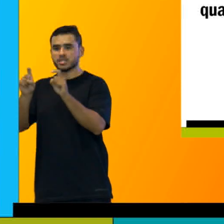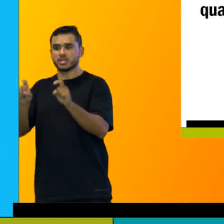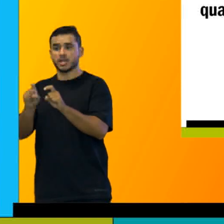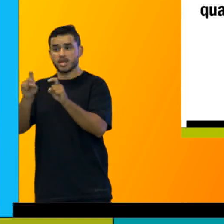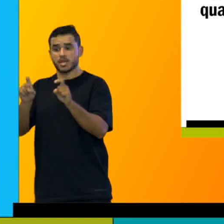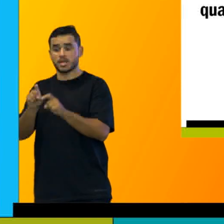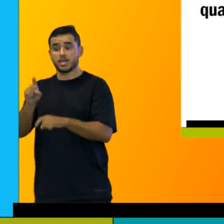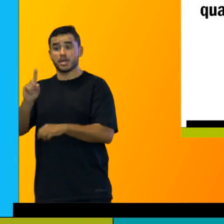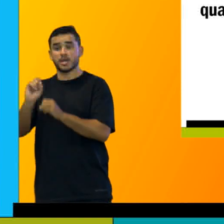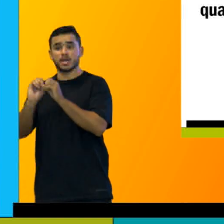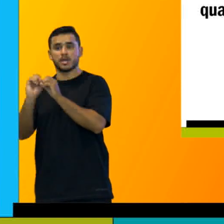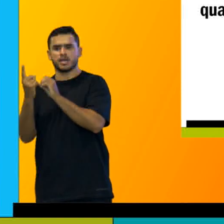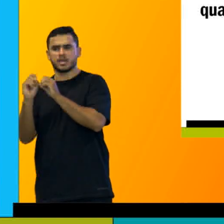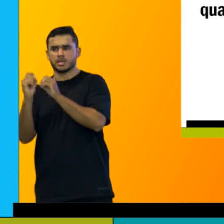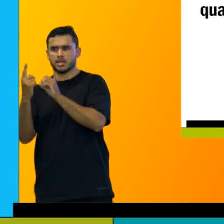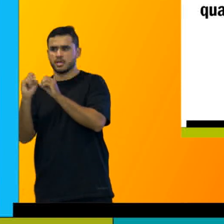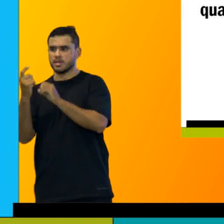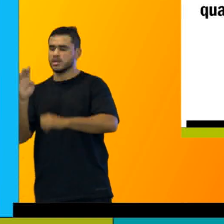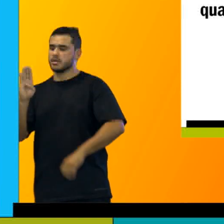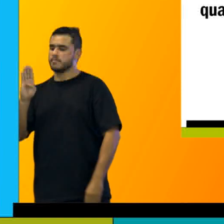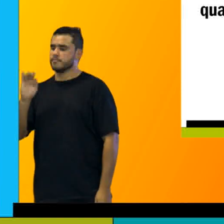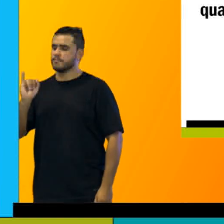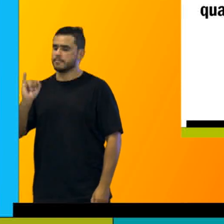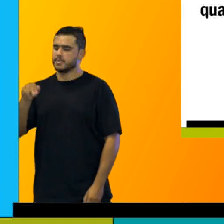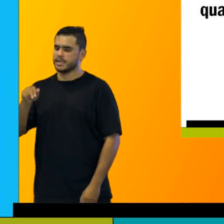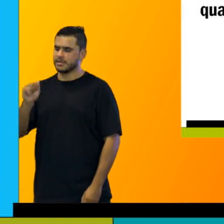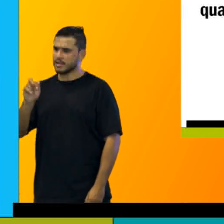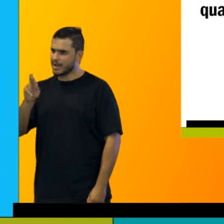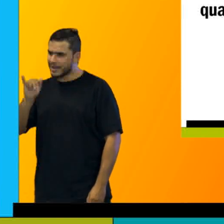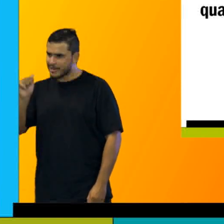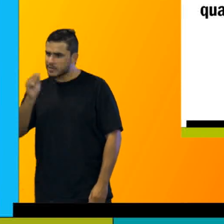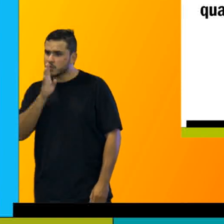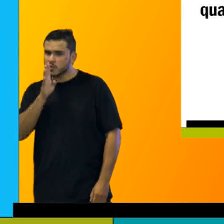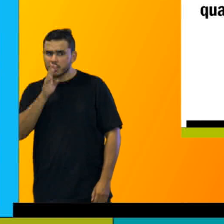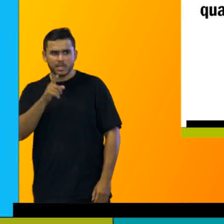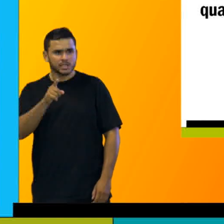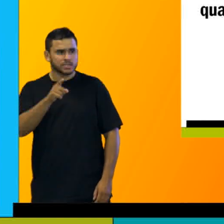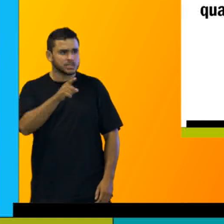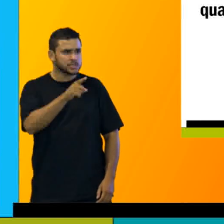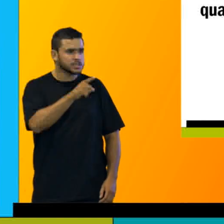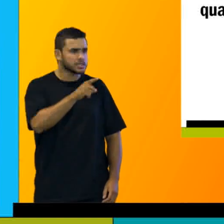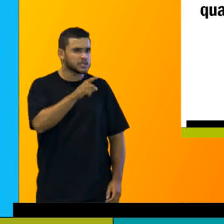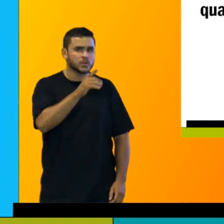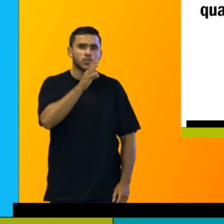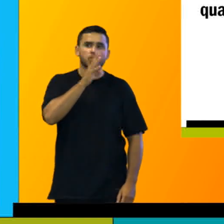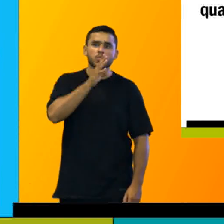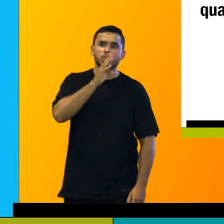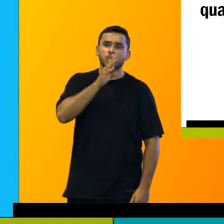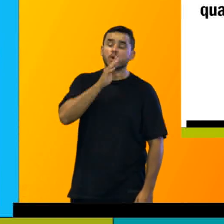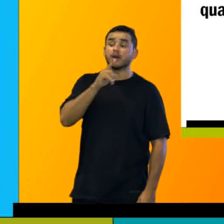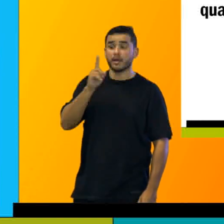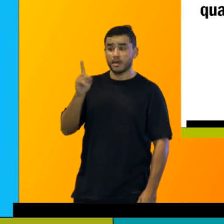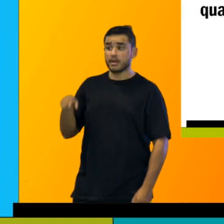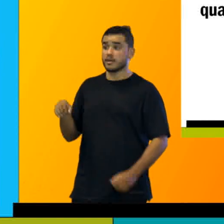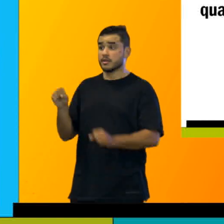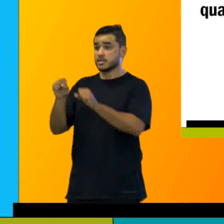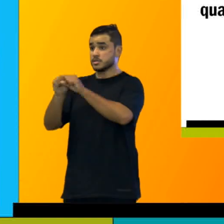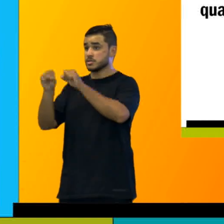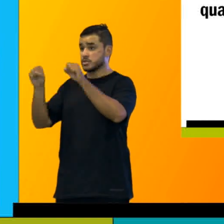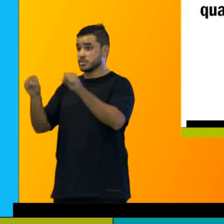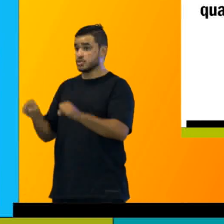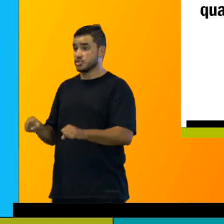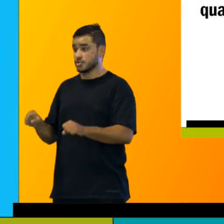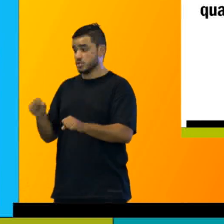falar desse nome? Base binária, levanta o braço. Está muito ligado ao computador. Porque